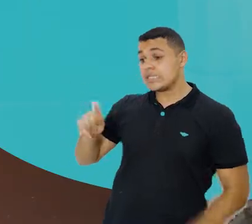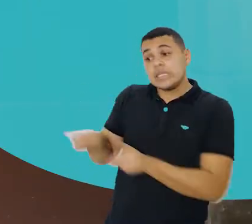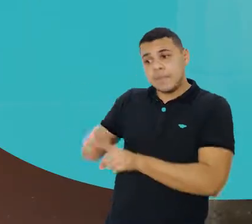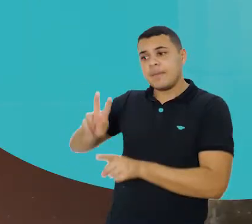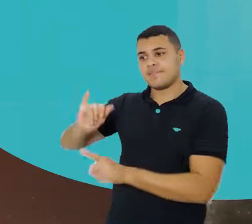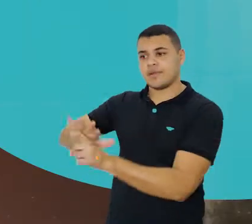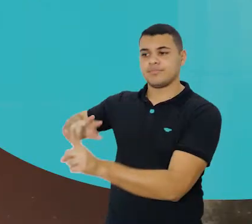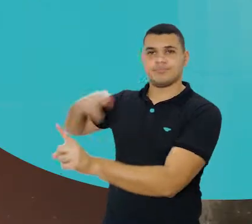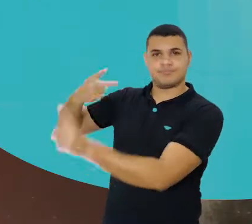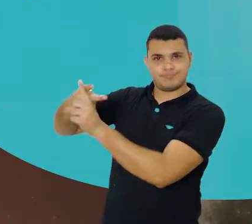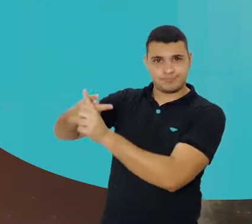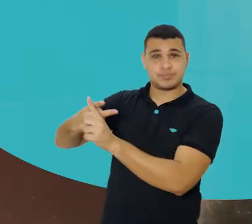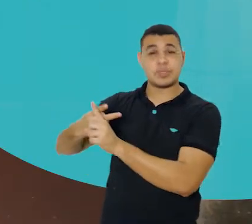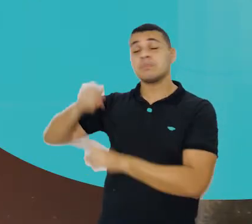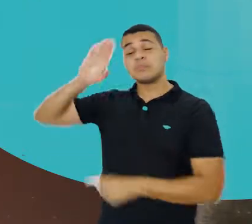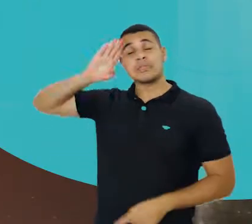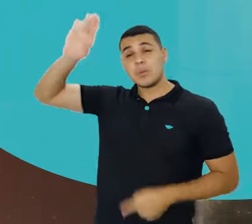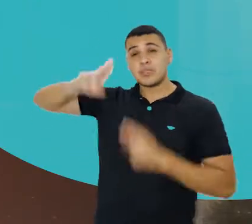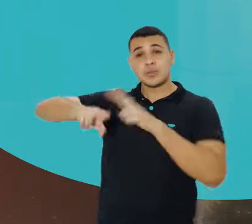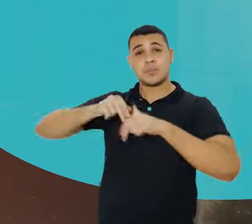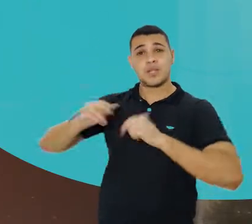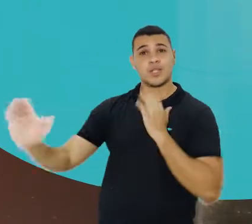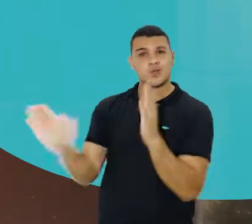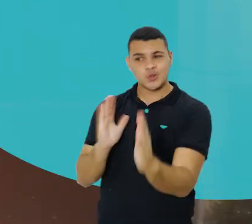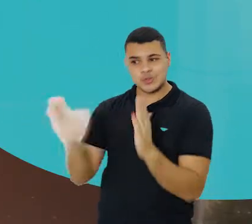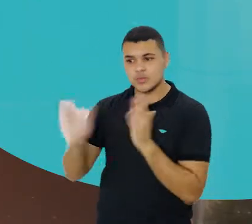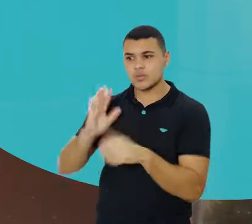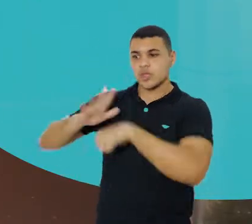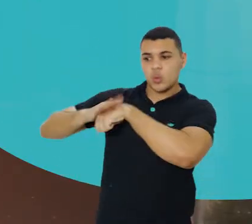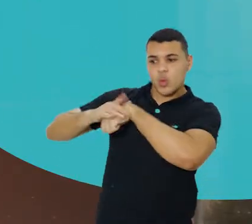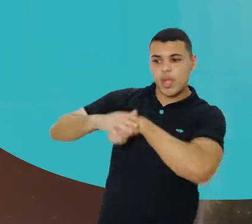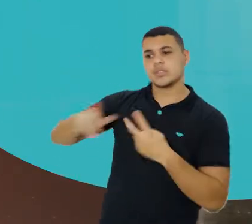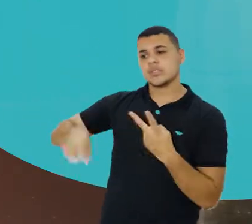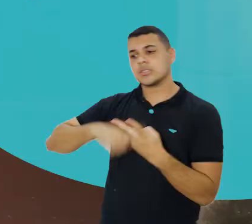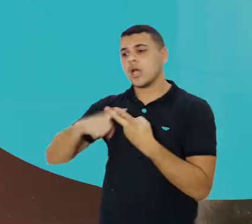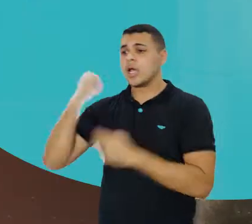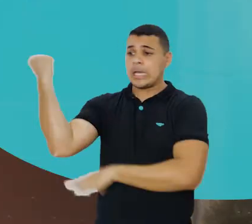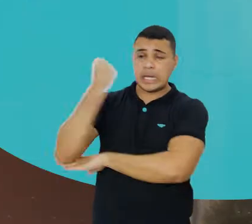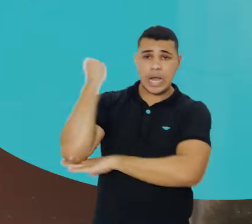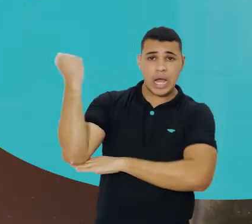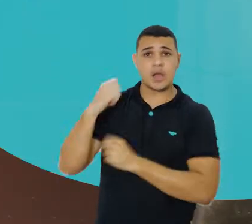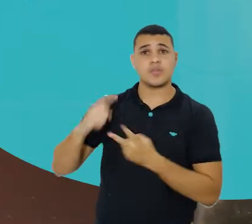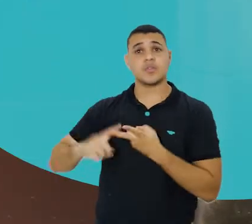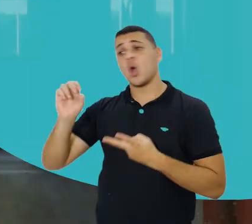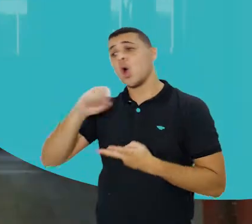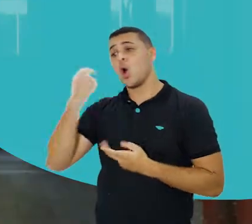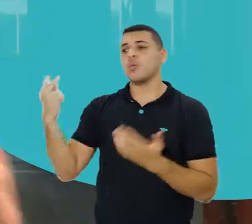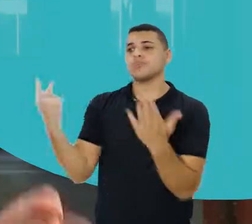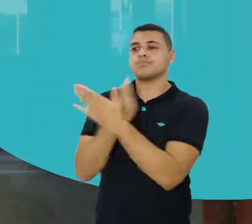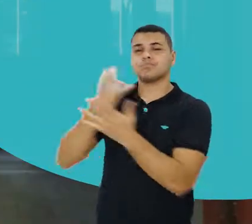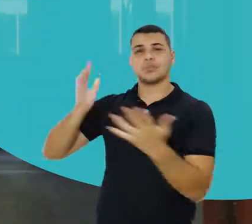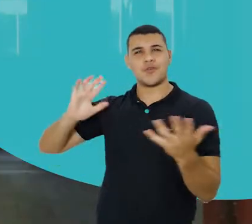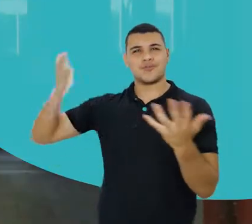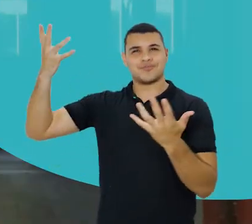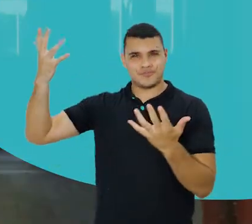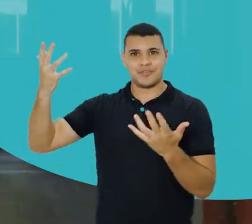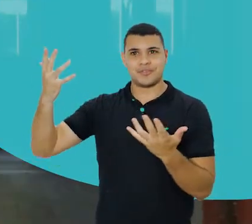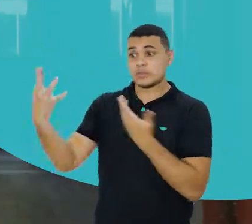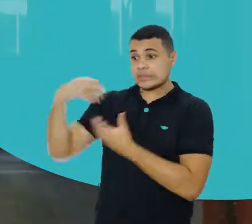aumentar, mas principalmente pela duração da doença, do agravo, né, ou do